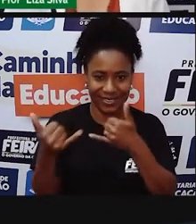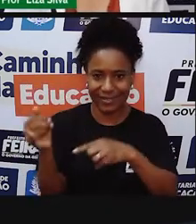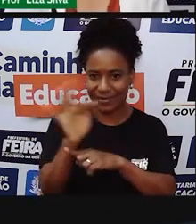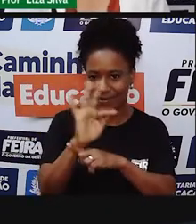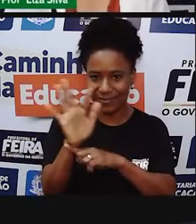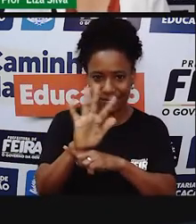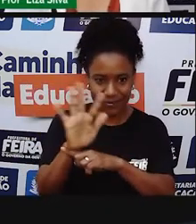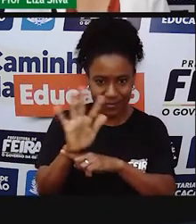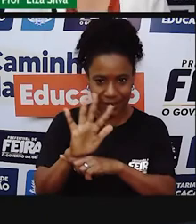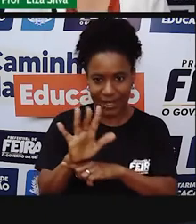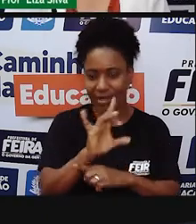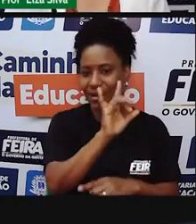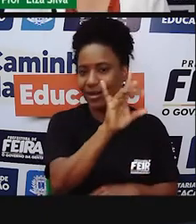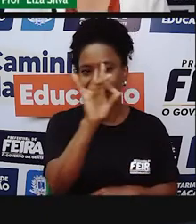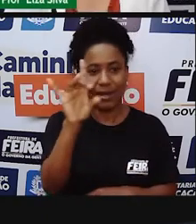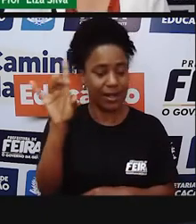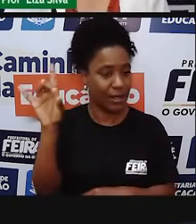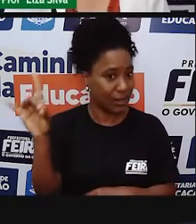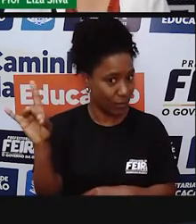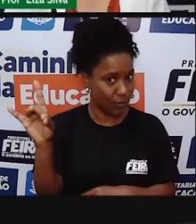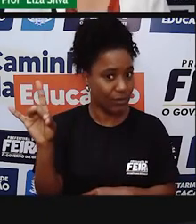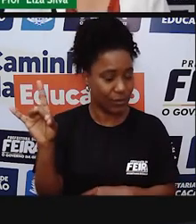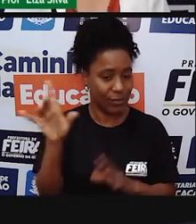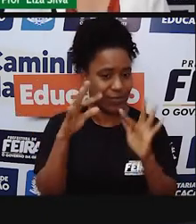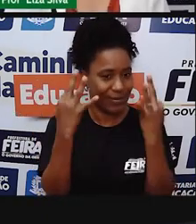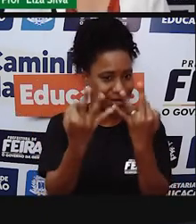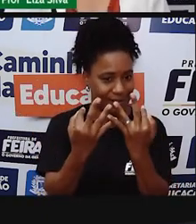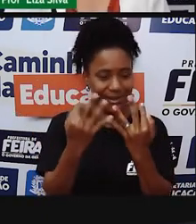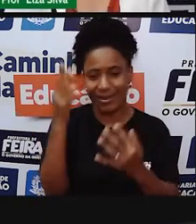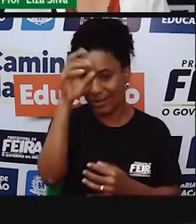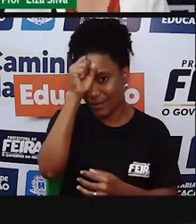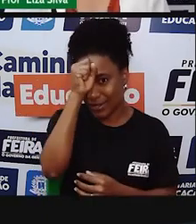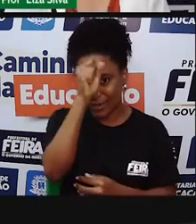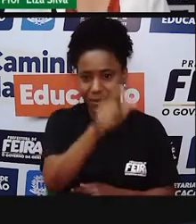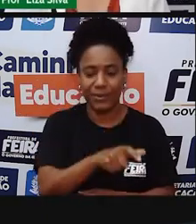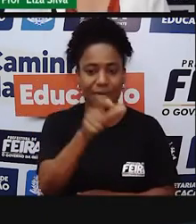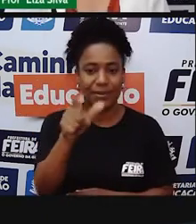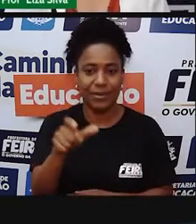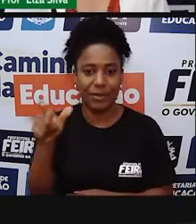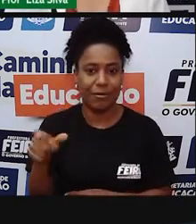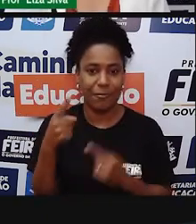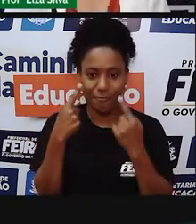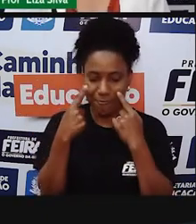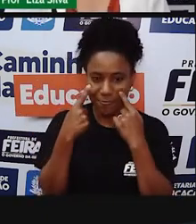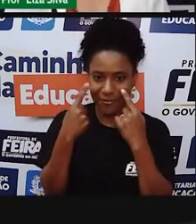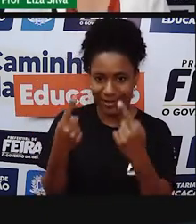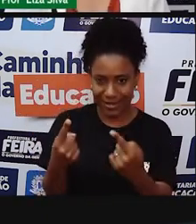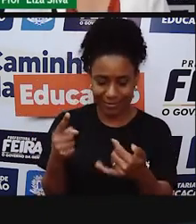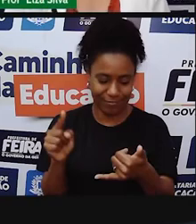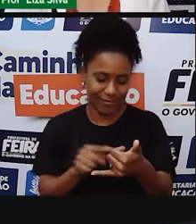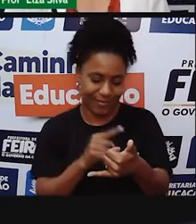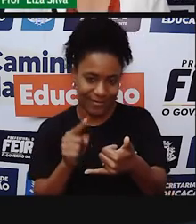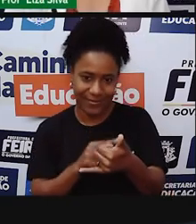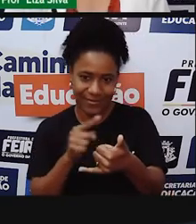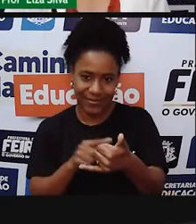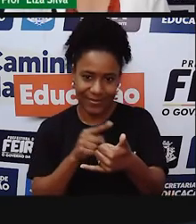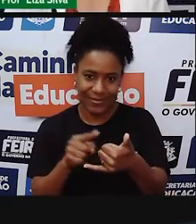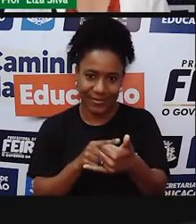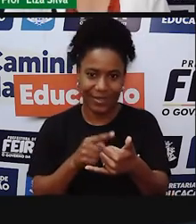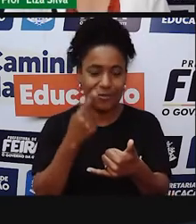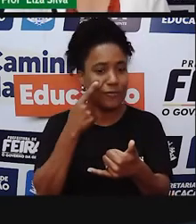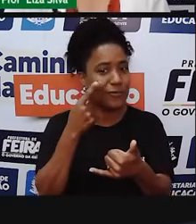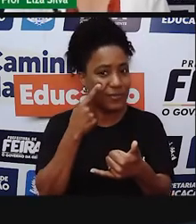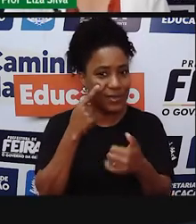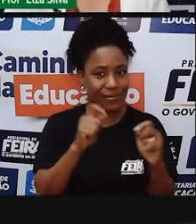né, da família, né, da galera toda aí. Então acompanhe aí comigo na tela, que eu vou cuidar aqui, né? Olha, a família,